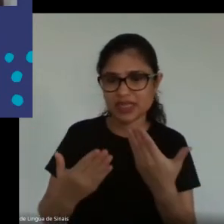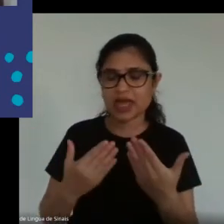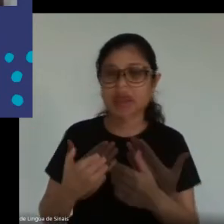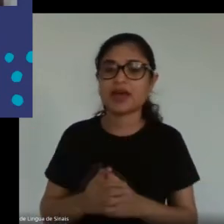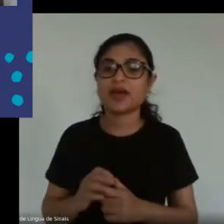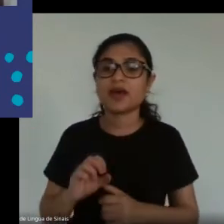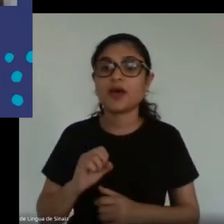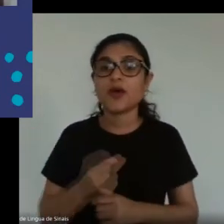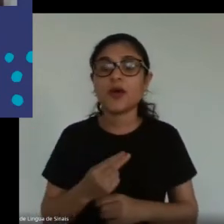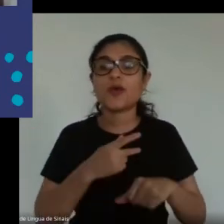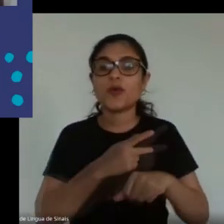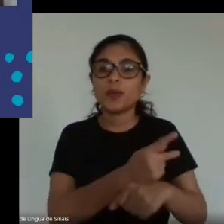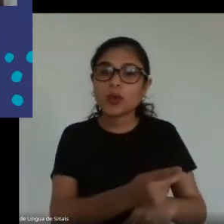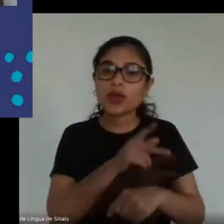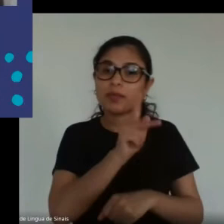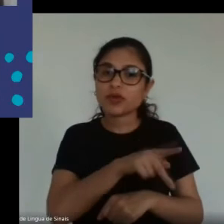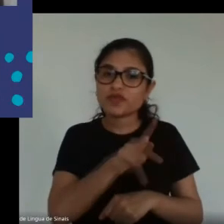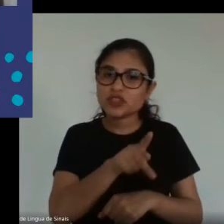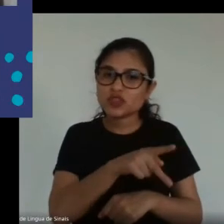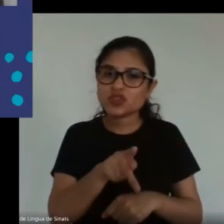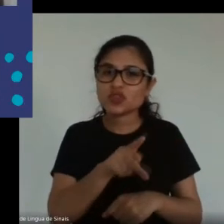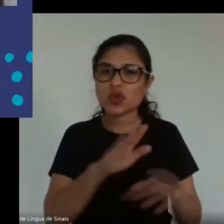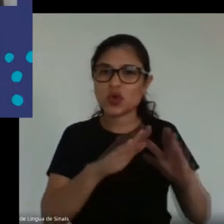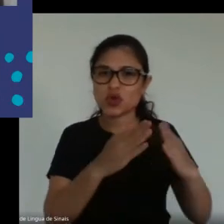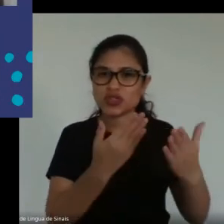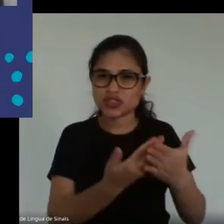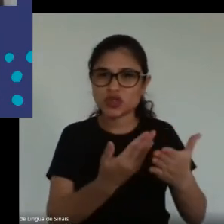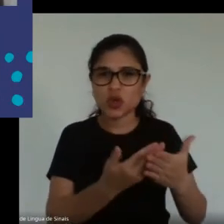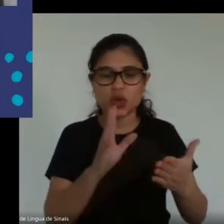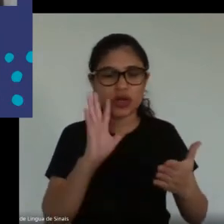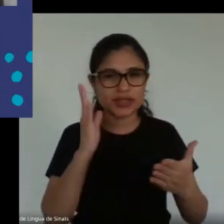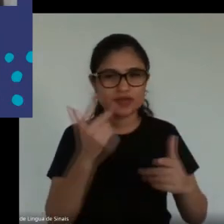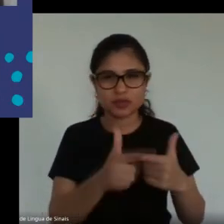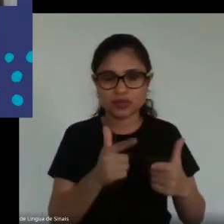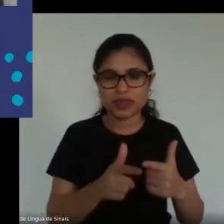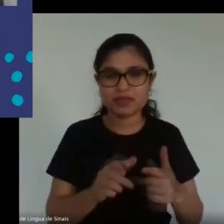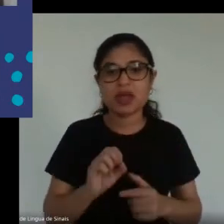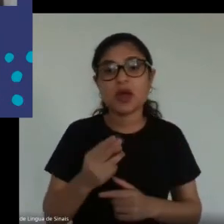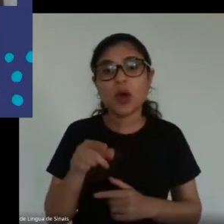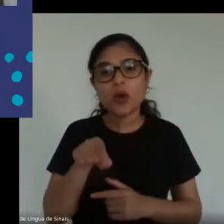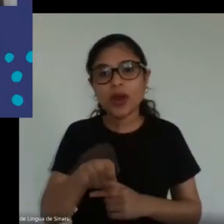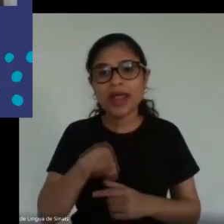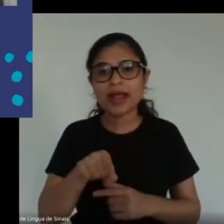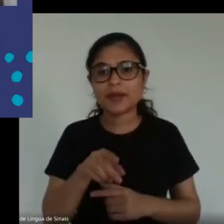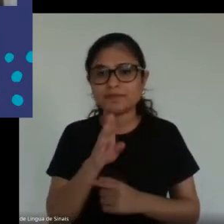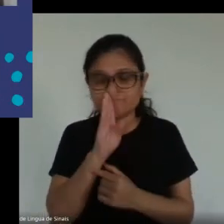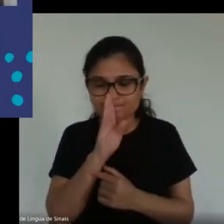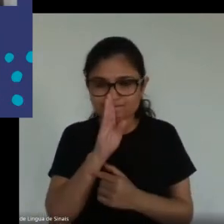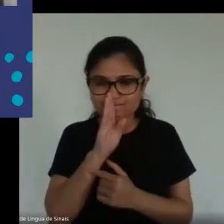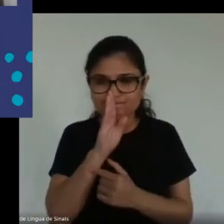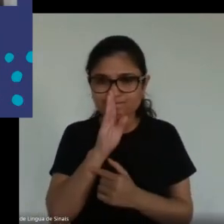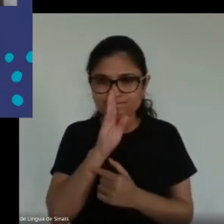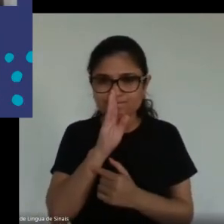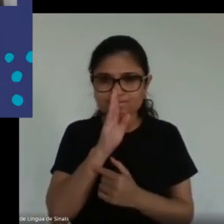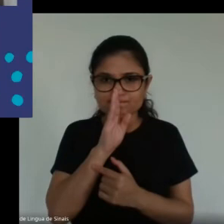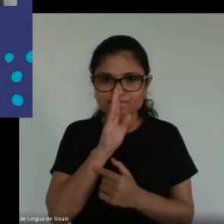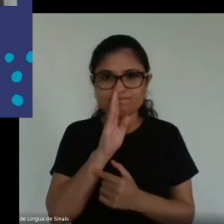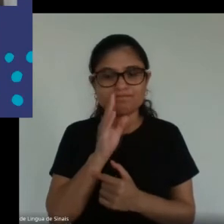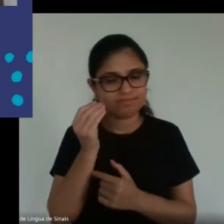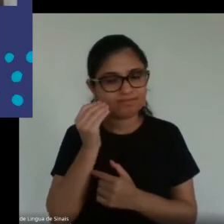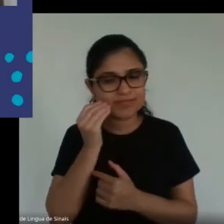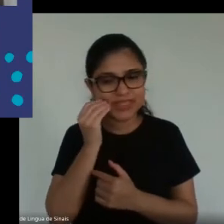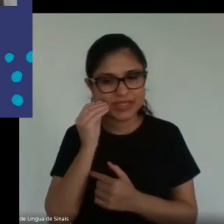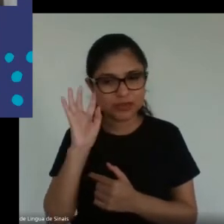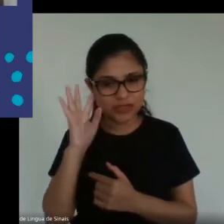ambientes escolares, da questão escolar, é ficar quietinho num canto por algum tempo, né? É ela cuidar primeiro do que ela